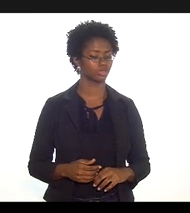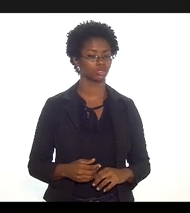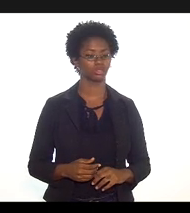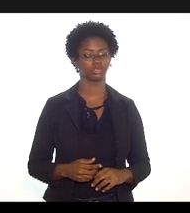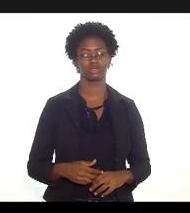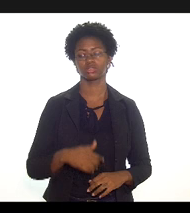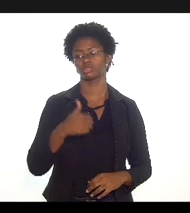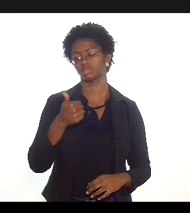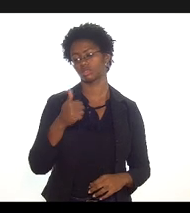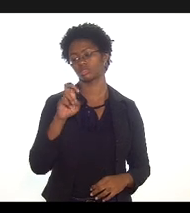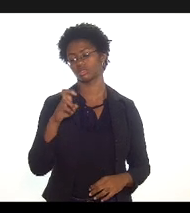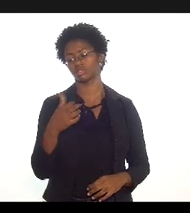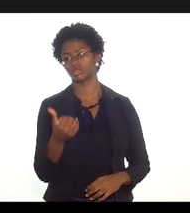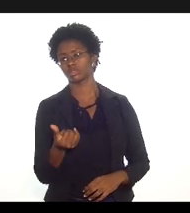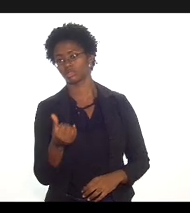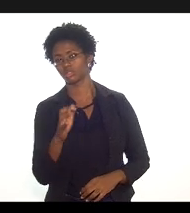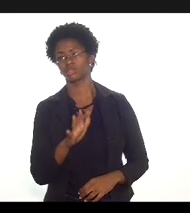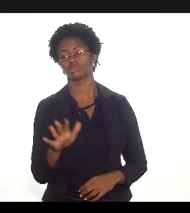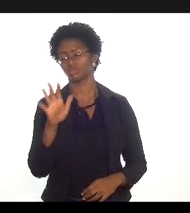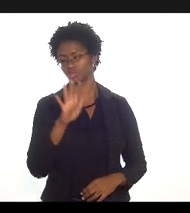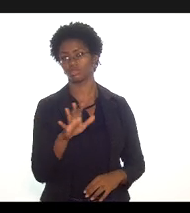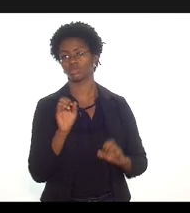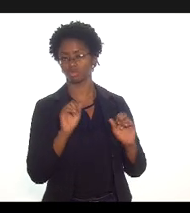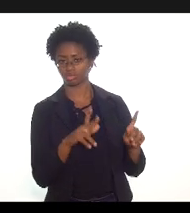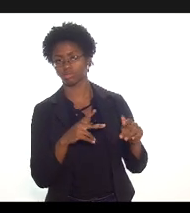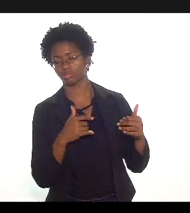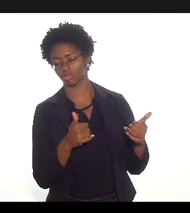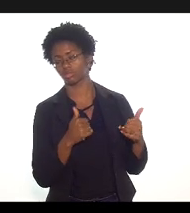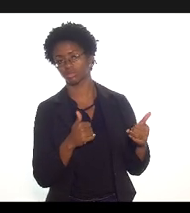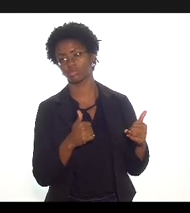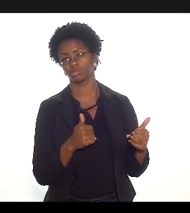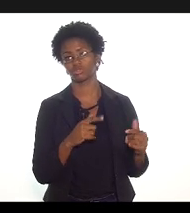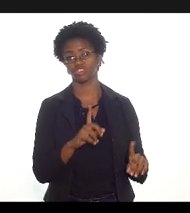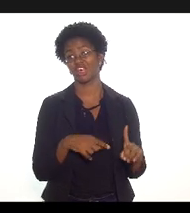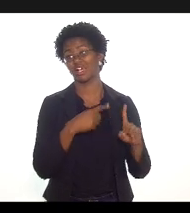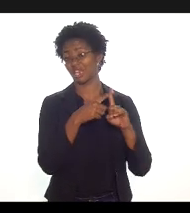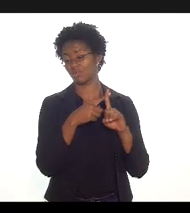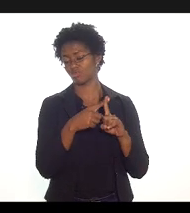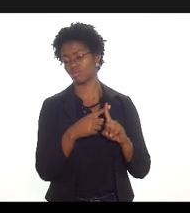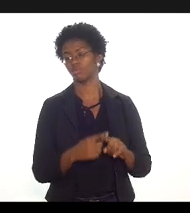156 leitos no período, tá? No total, o acréscimo.